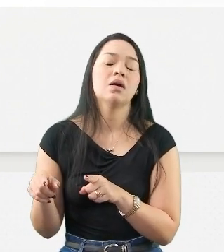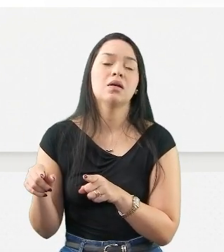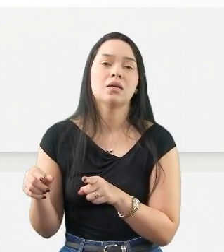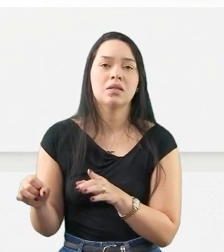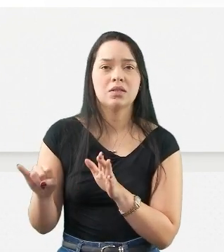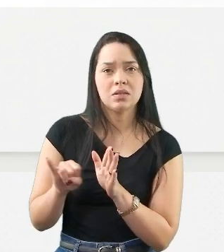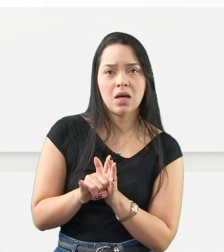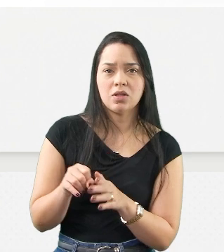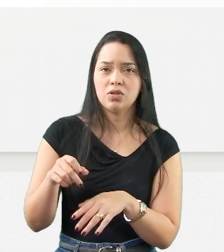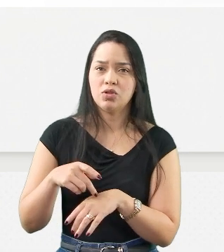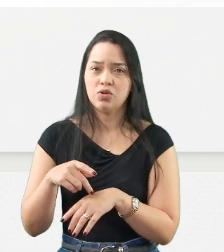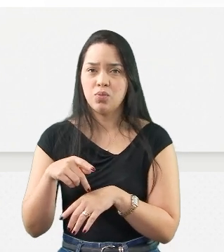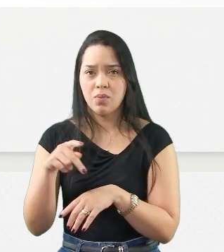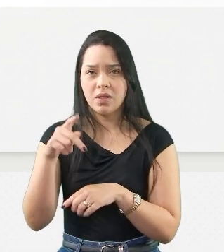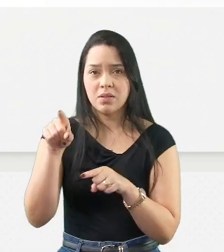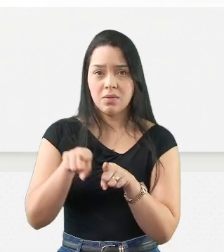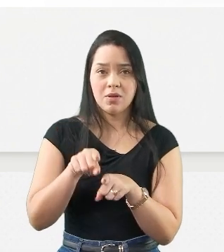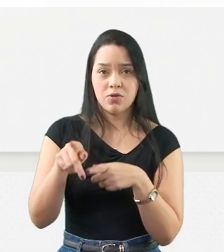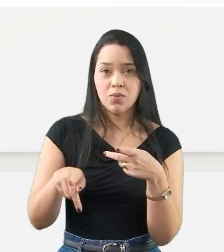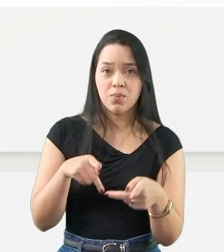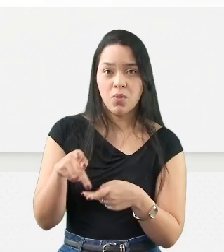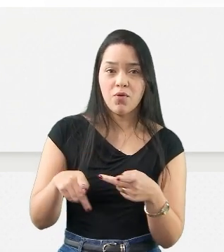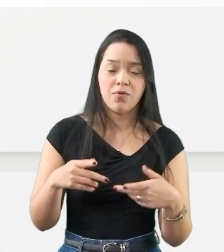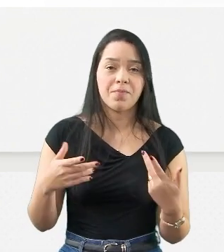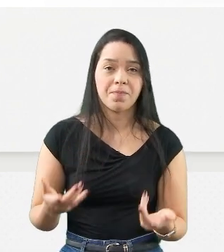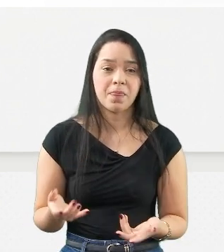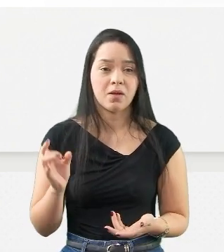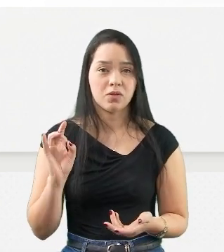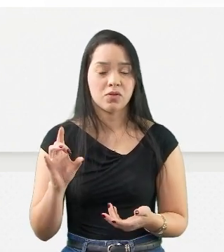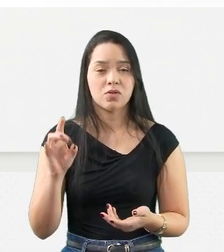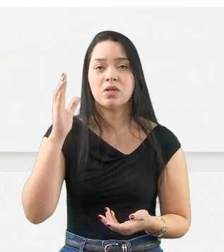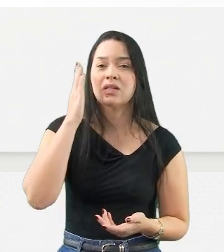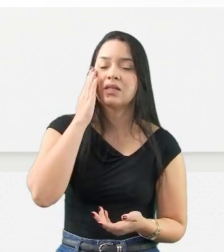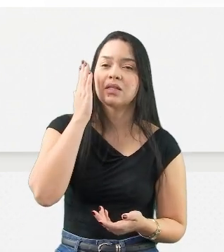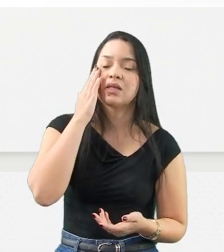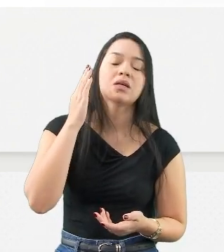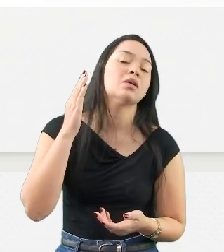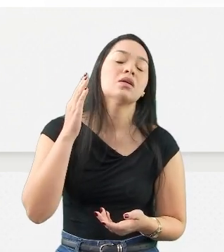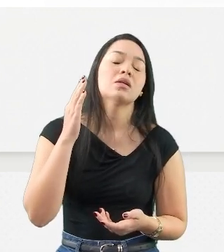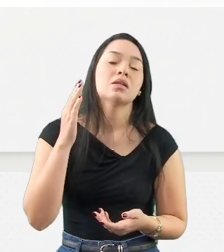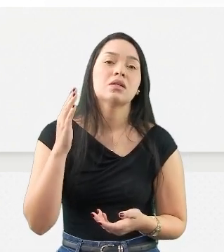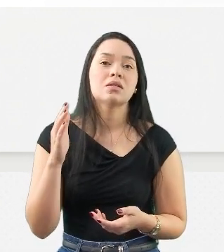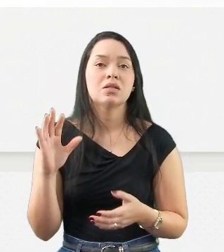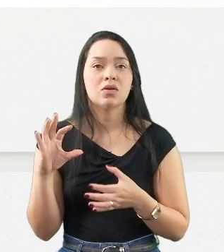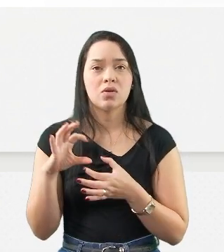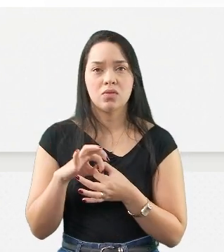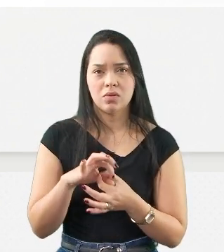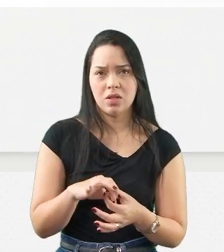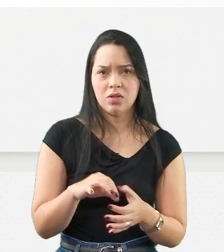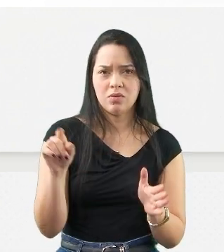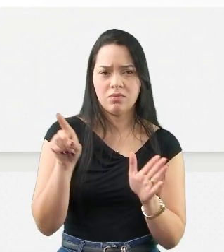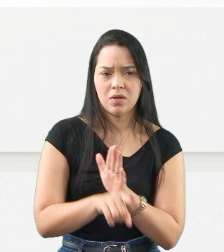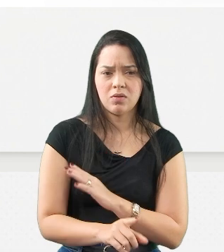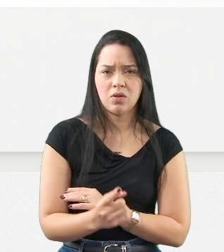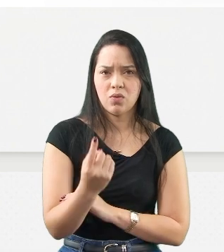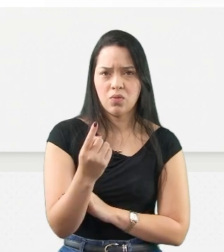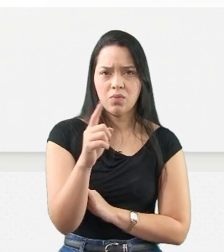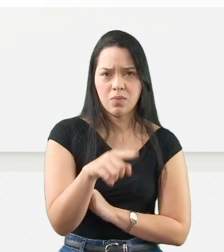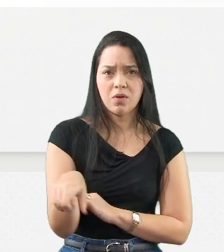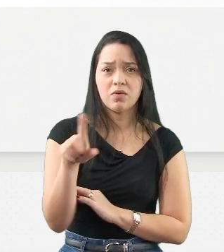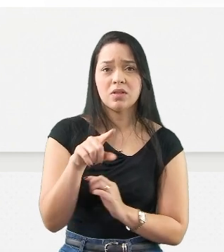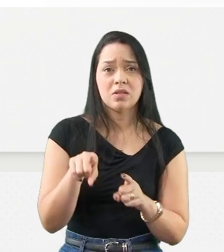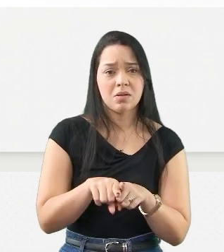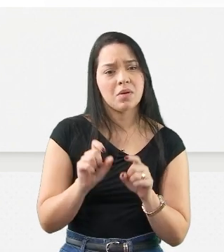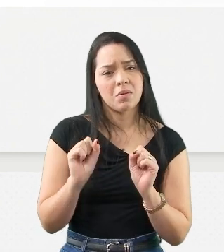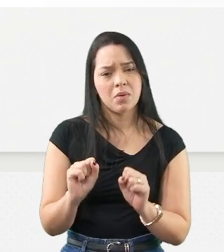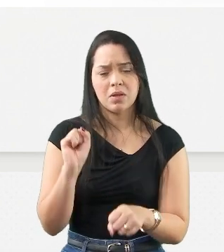um país, identidade de um povo, né? Então, só para a gente poder entender um pouco esse contexto, a gente tem aqui a questão 1, que eu trouxe para vocês, e aí vocês